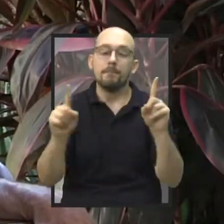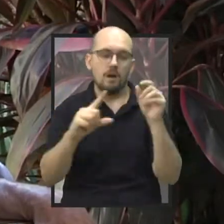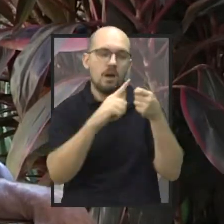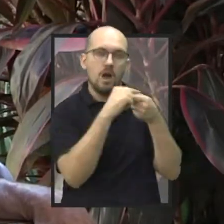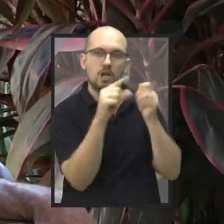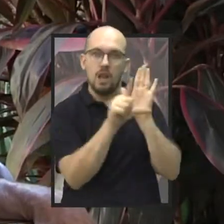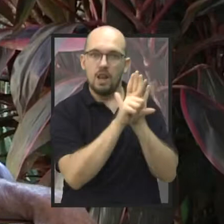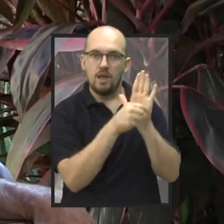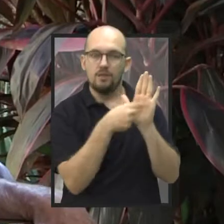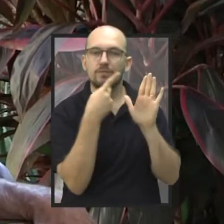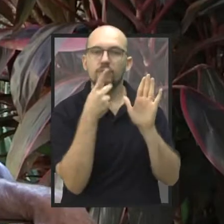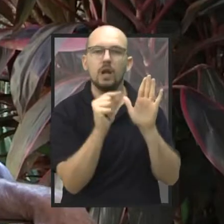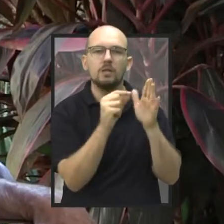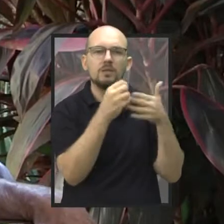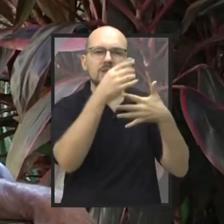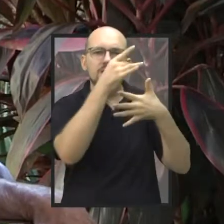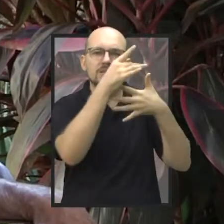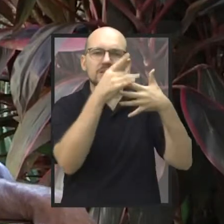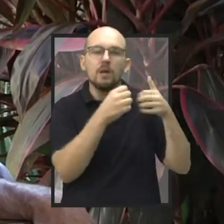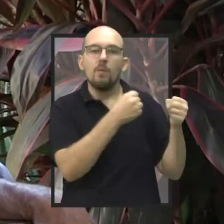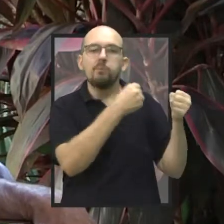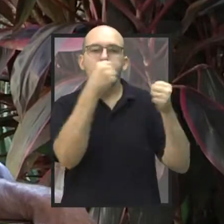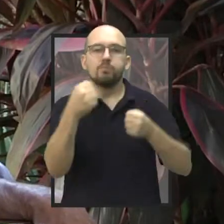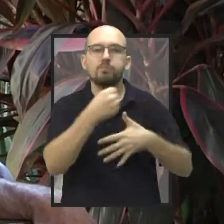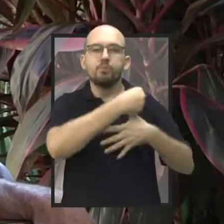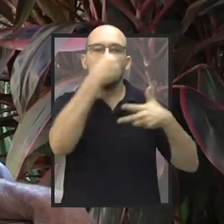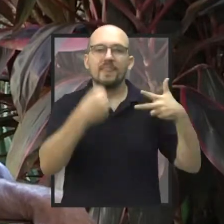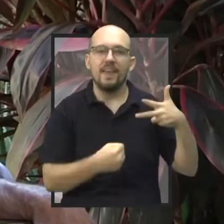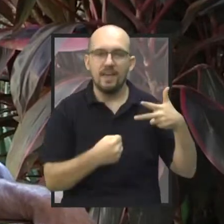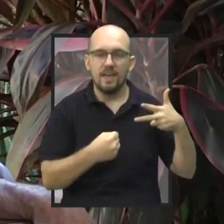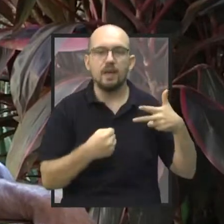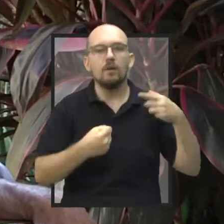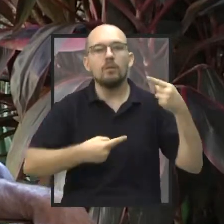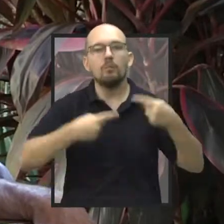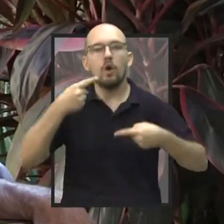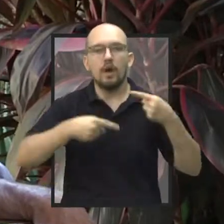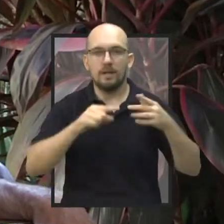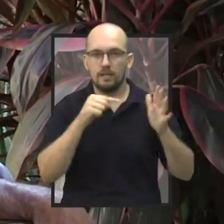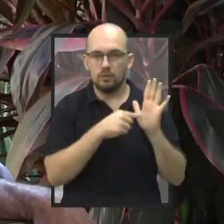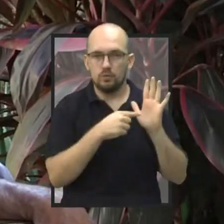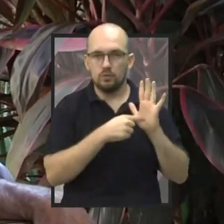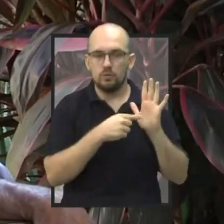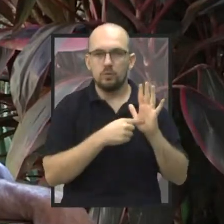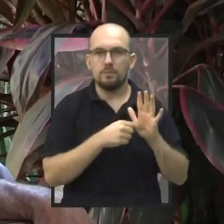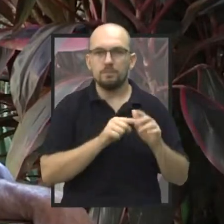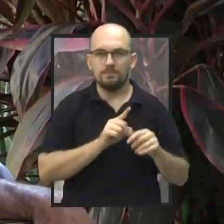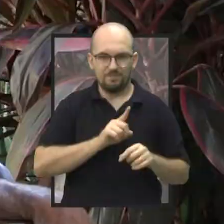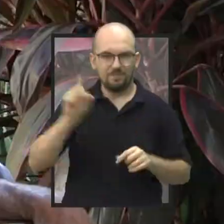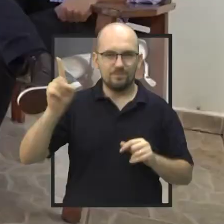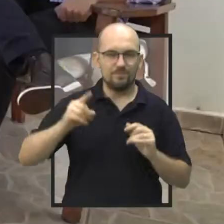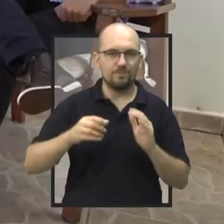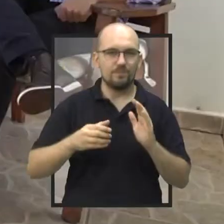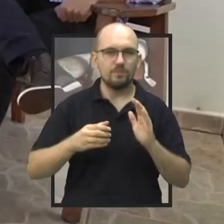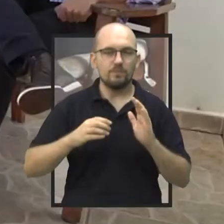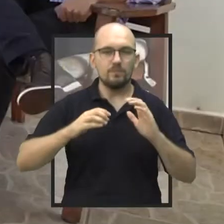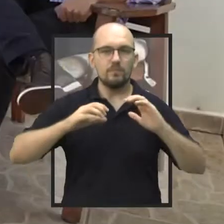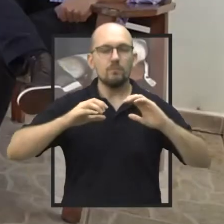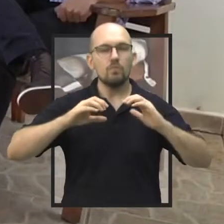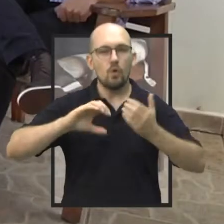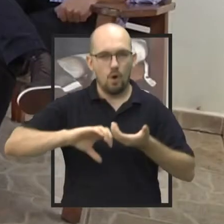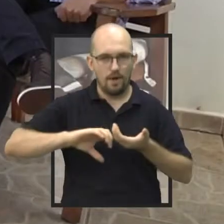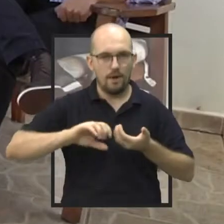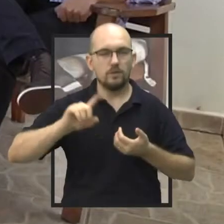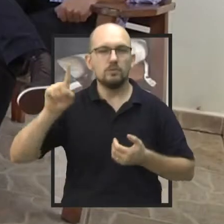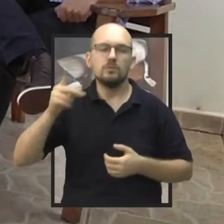os poderes dos políticos. Então, lá no Congresso,